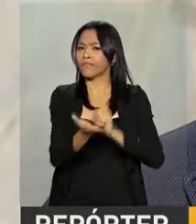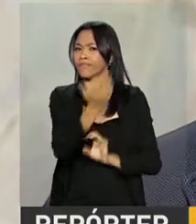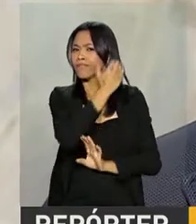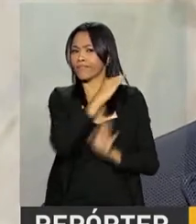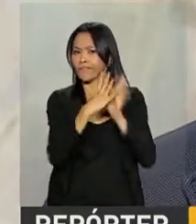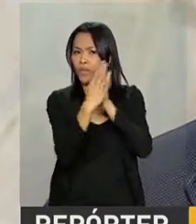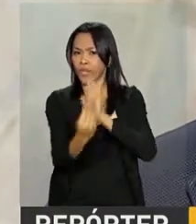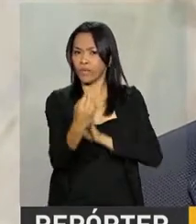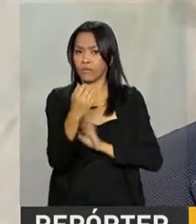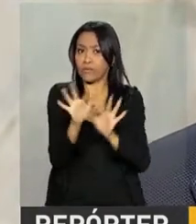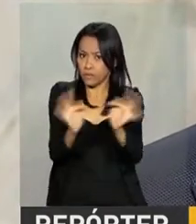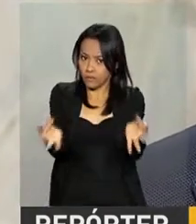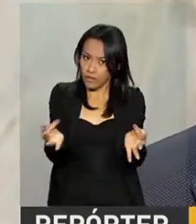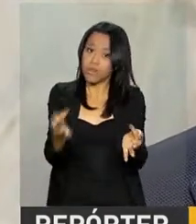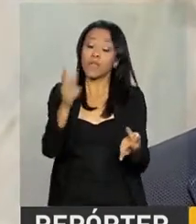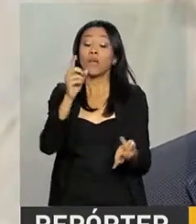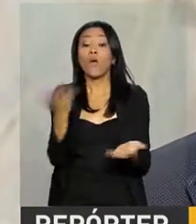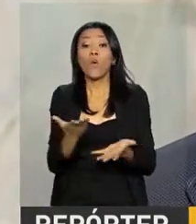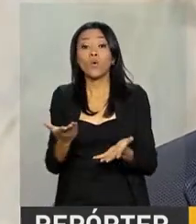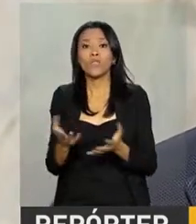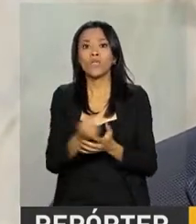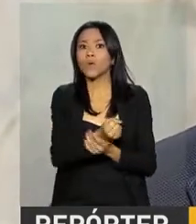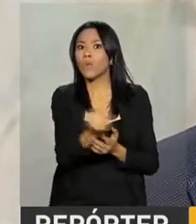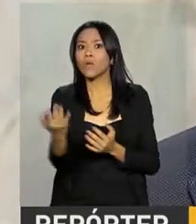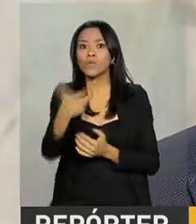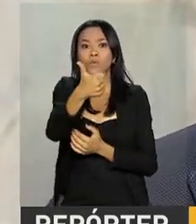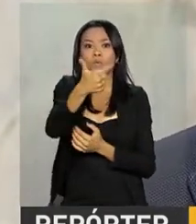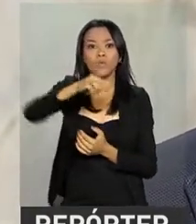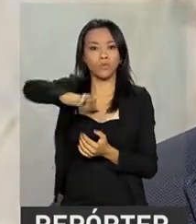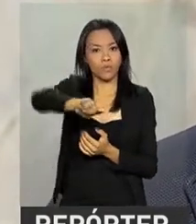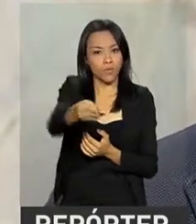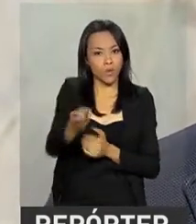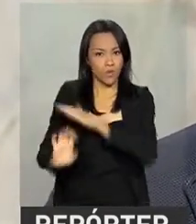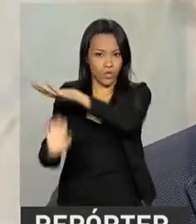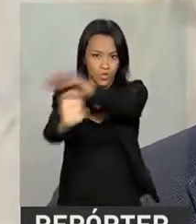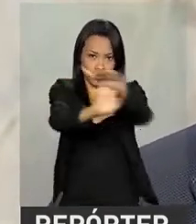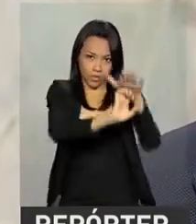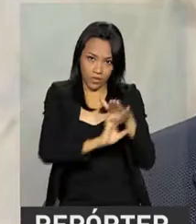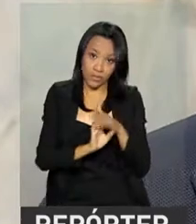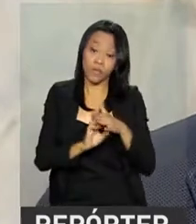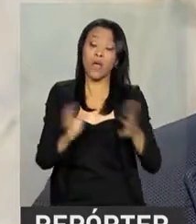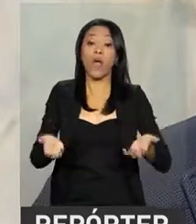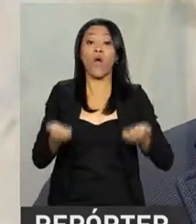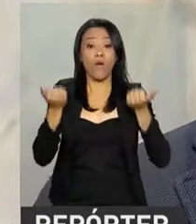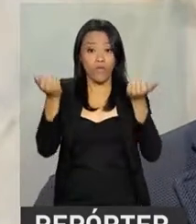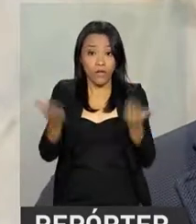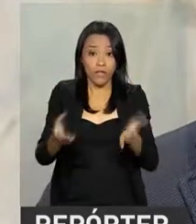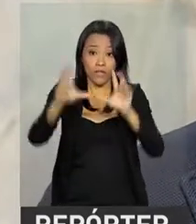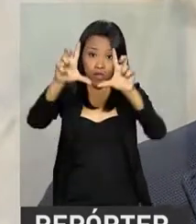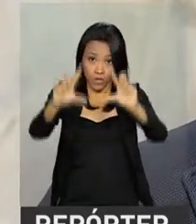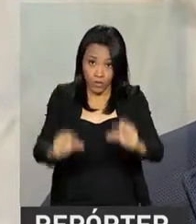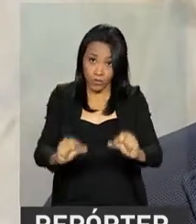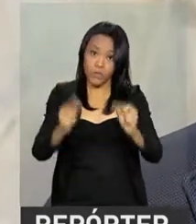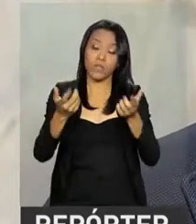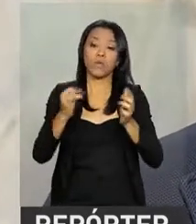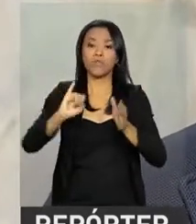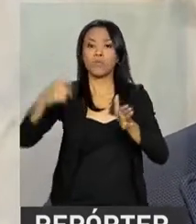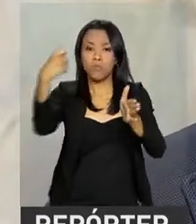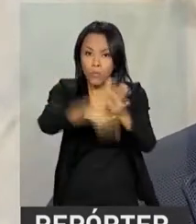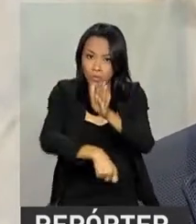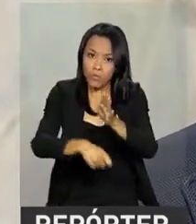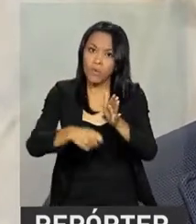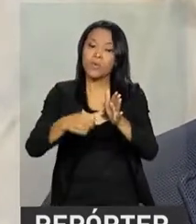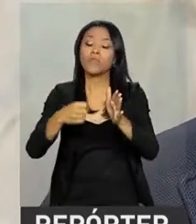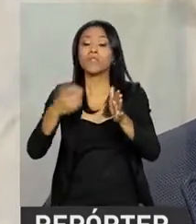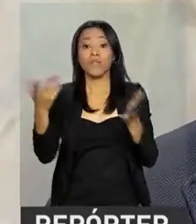12 milhões de empresas em todo o país além de oferecer redução da carga tributária esse regime